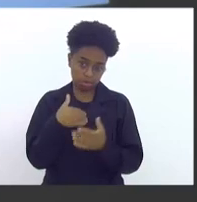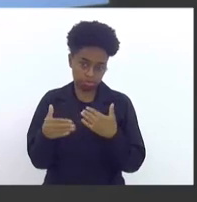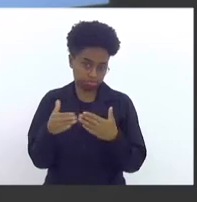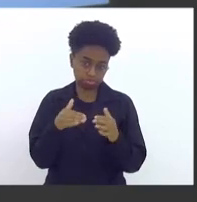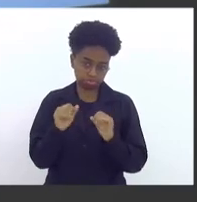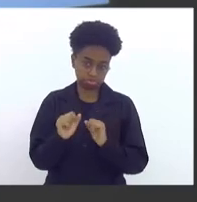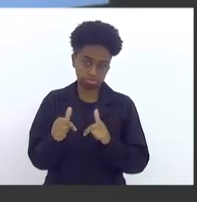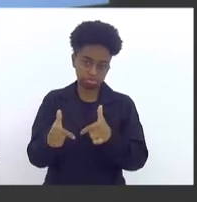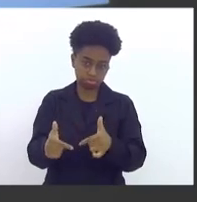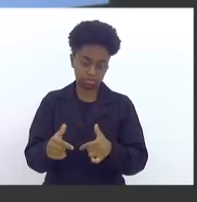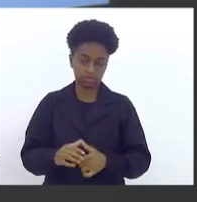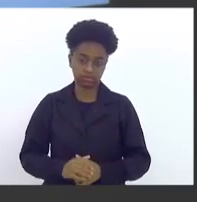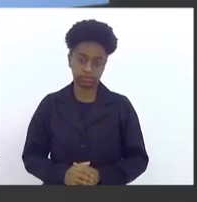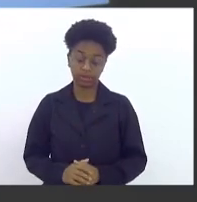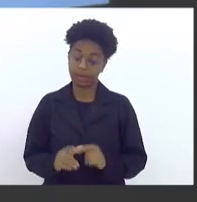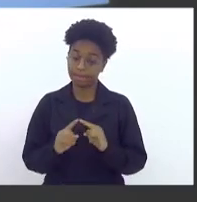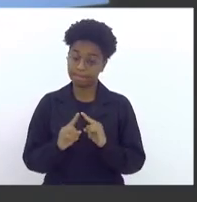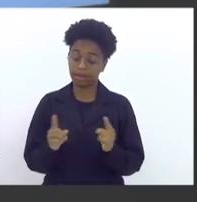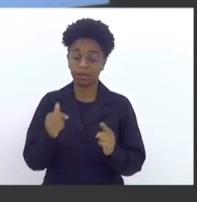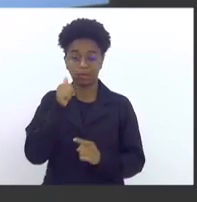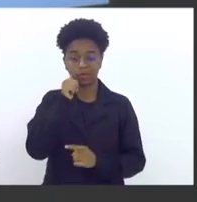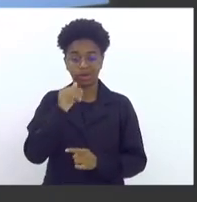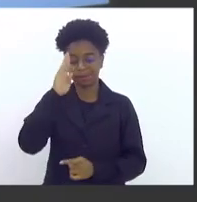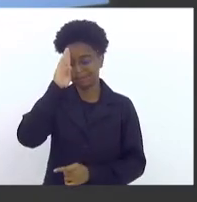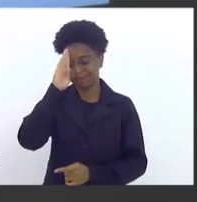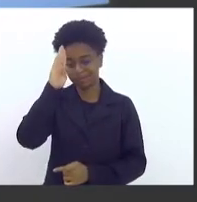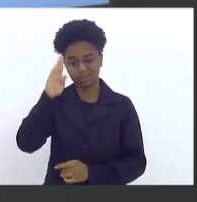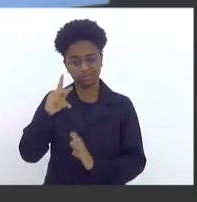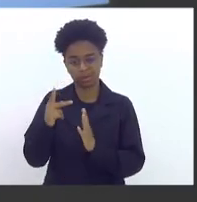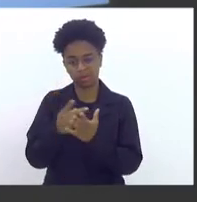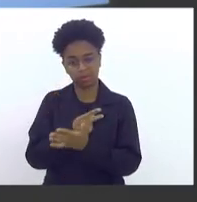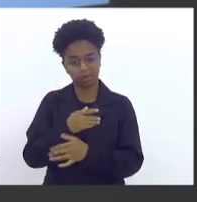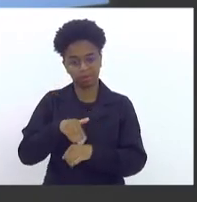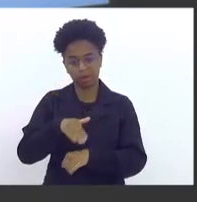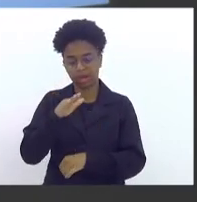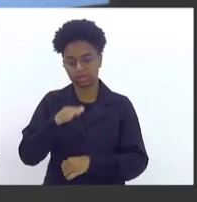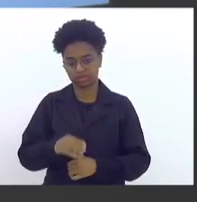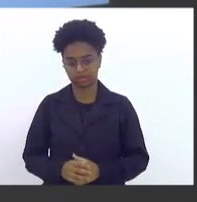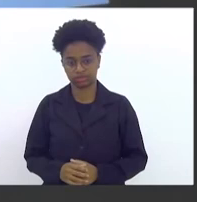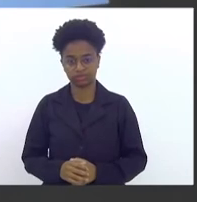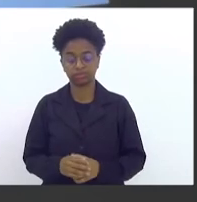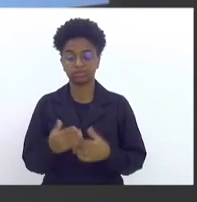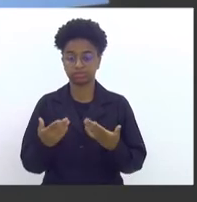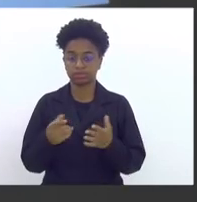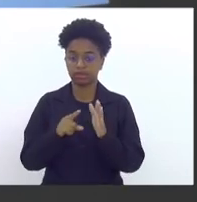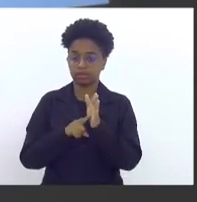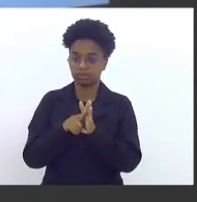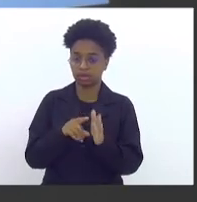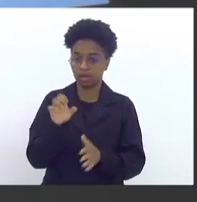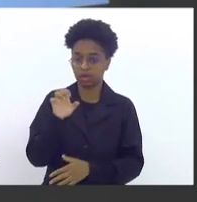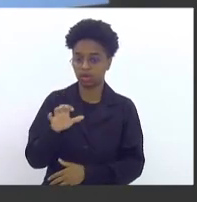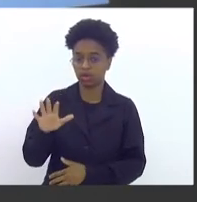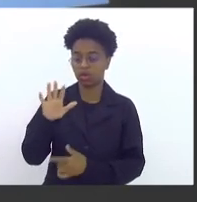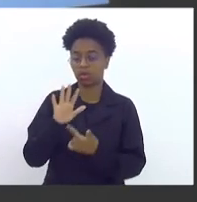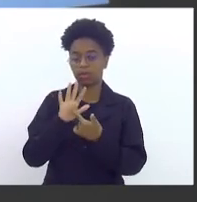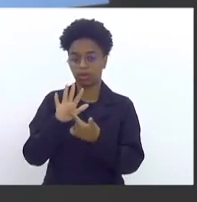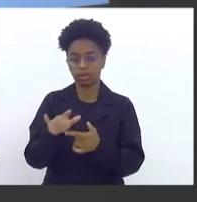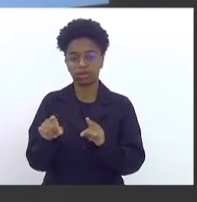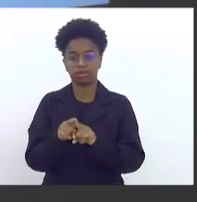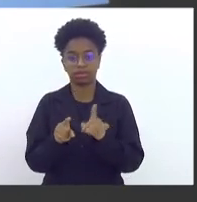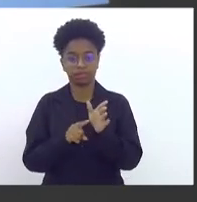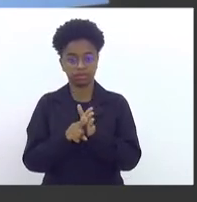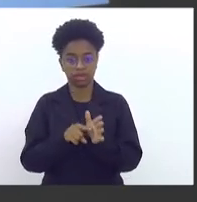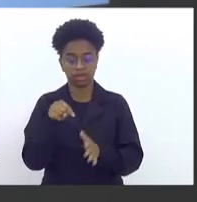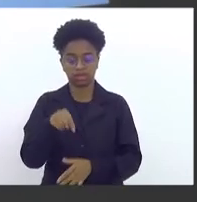contra mulher mas as mulheres são usadas preferenciais Sem dúvida isso aí uma pesquisa europeia Como eu disse e uma pesquisa brasileira né